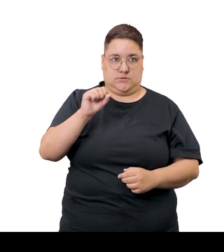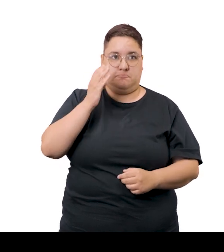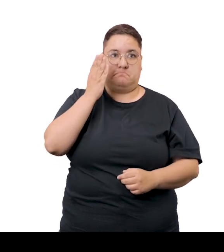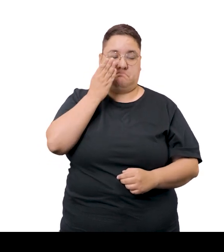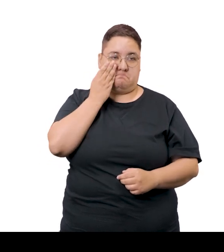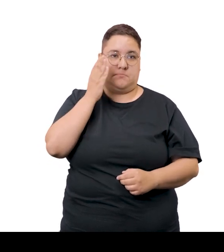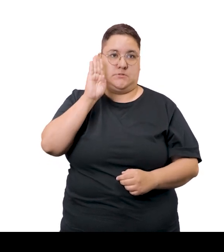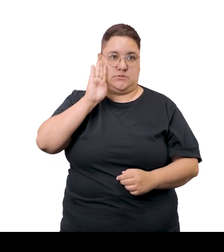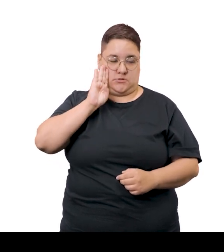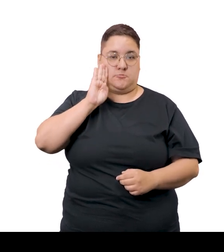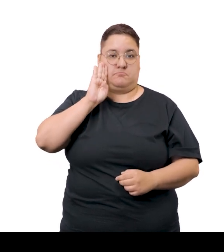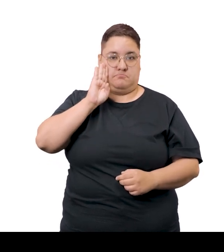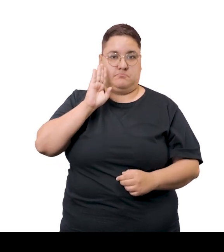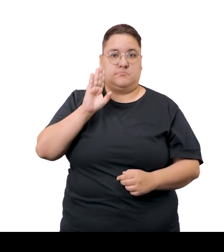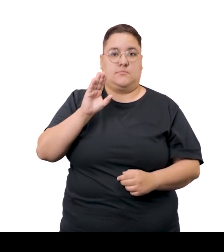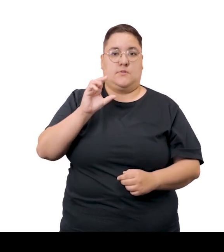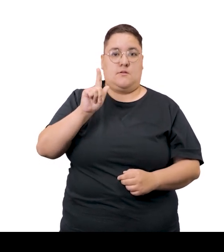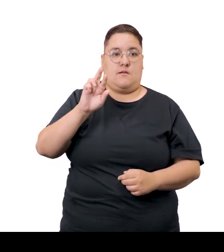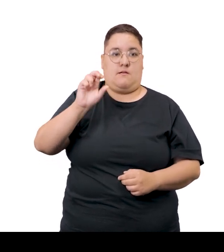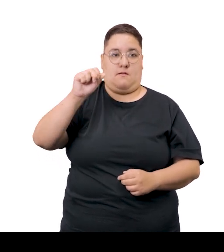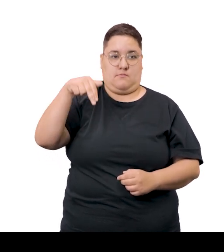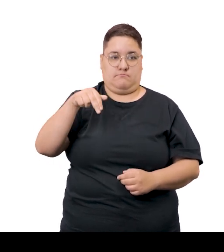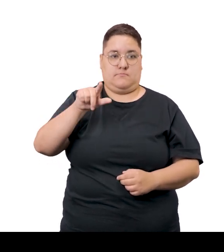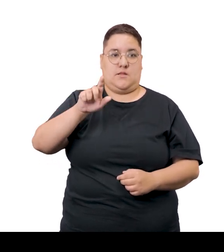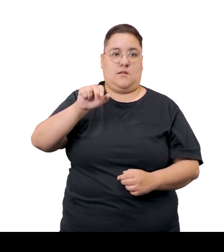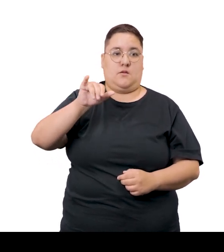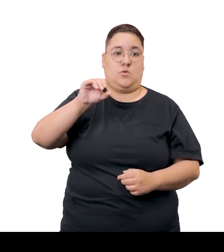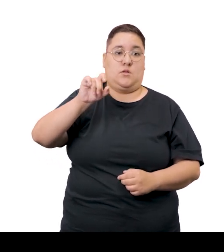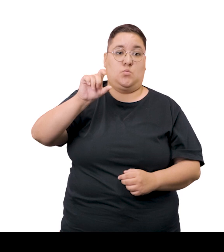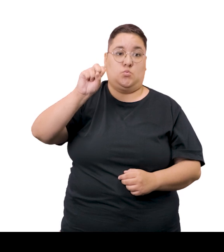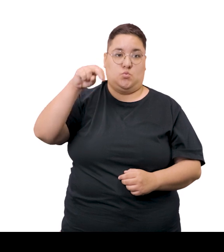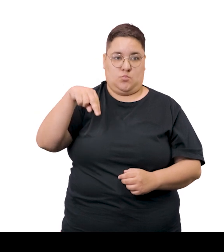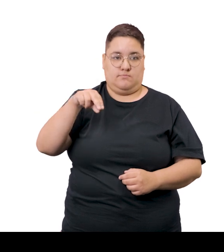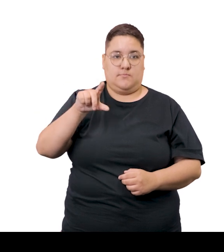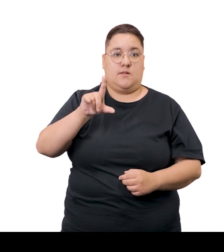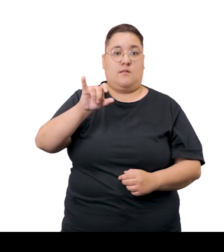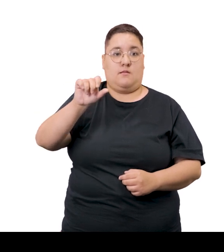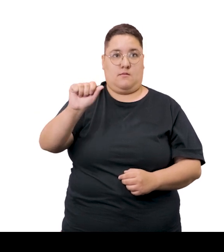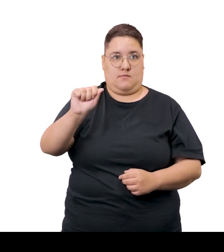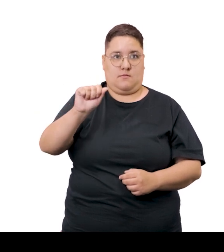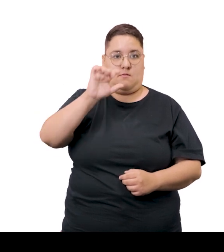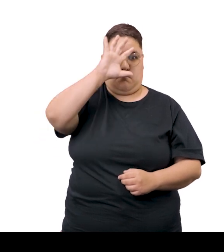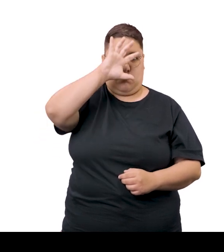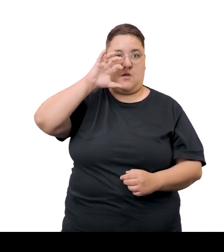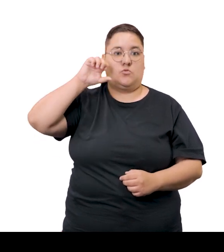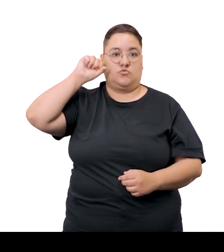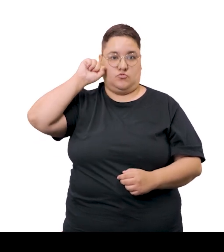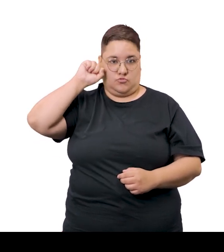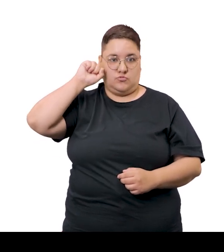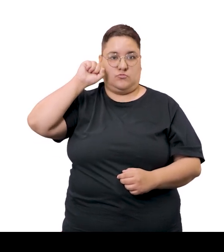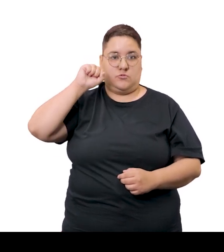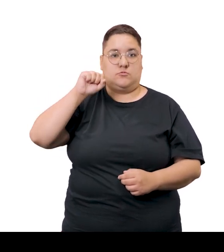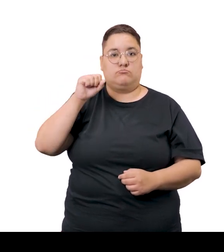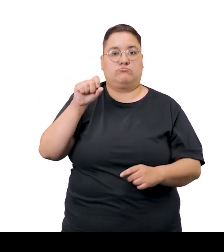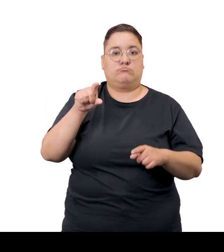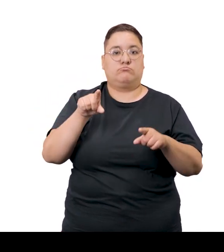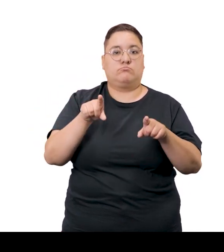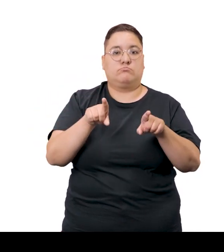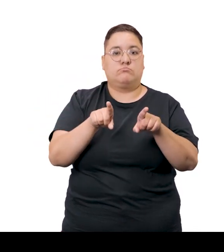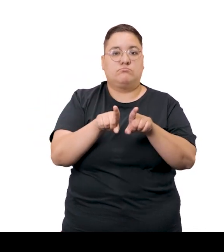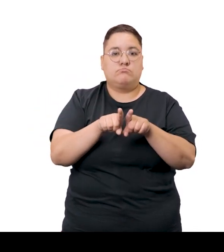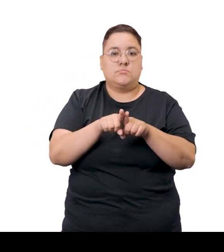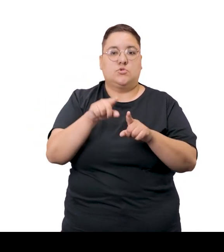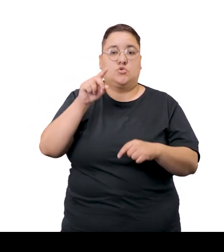de Castro, Mário de Andrade, MASP Renner, serigrafistas queer e a coletiva Histórias da